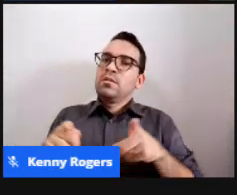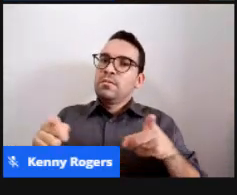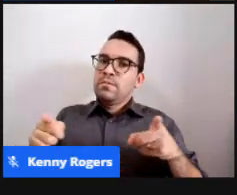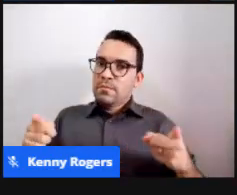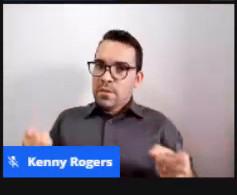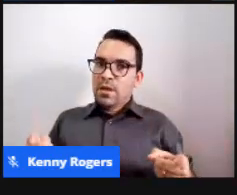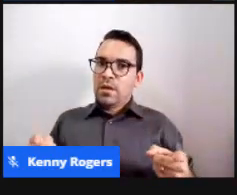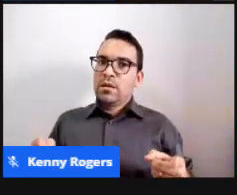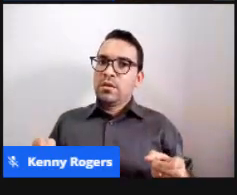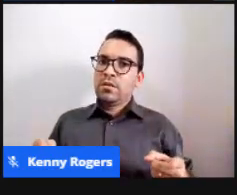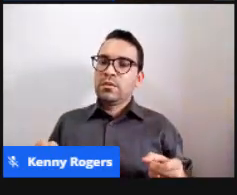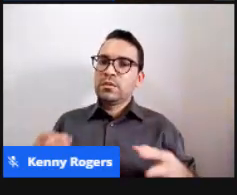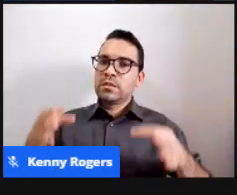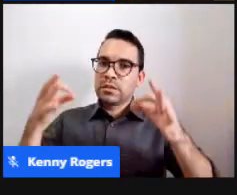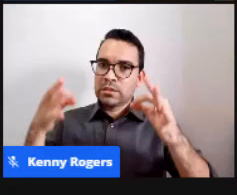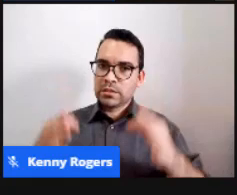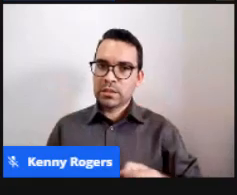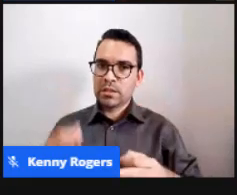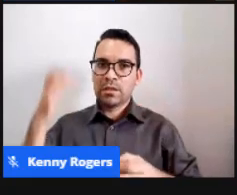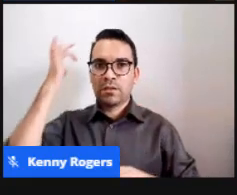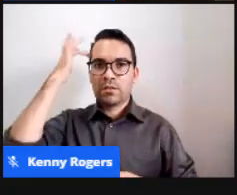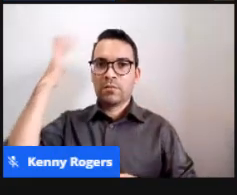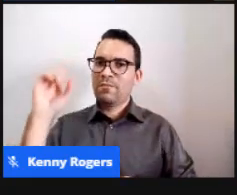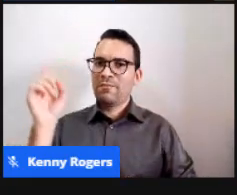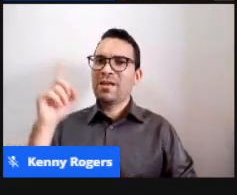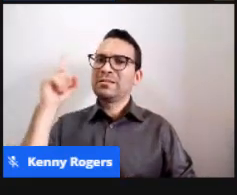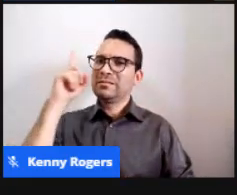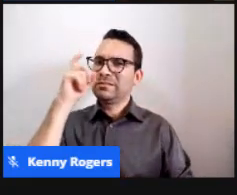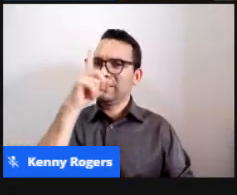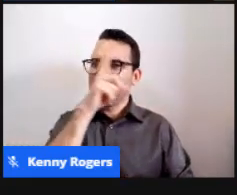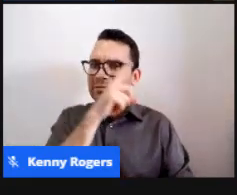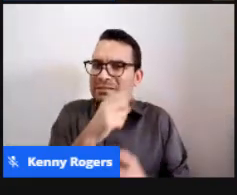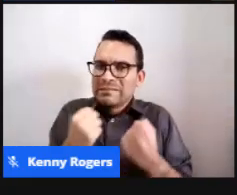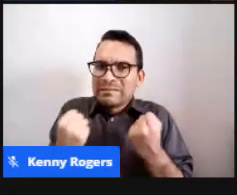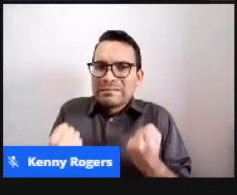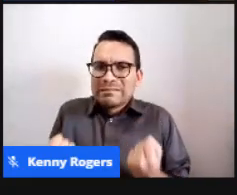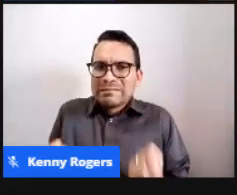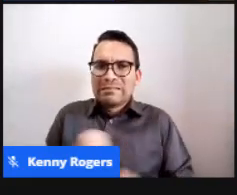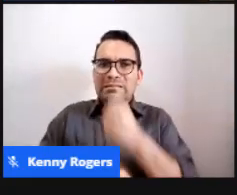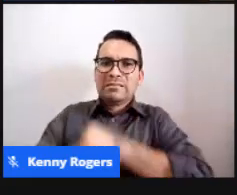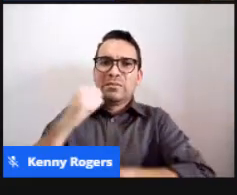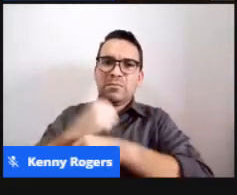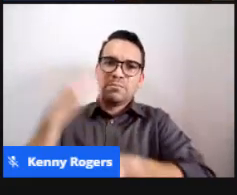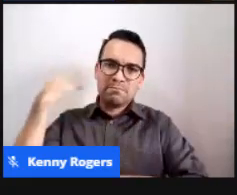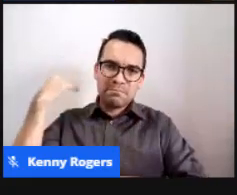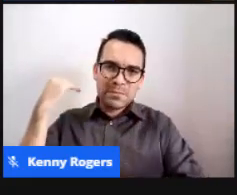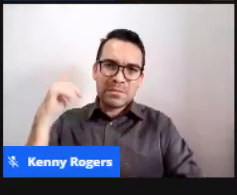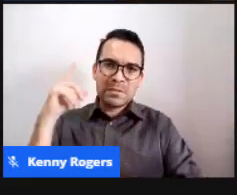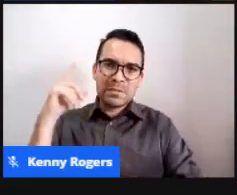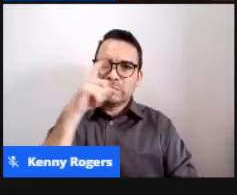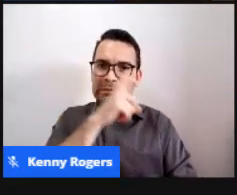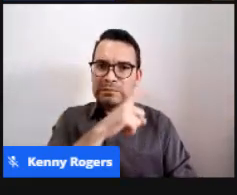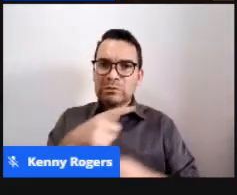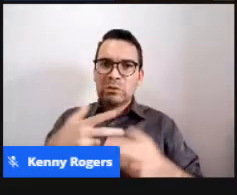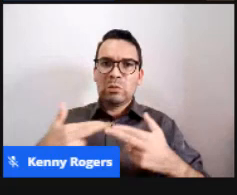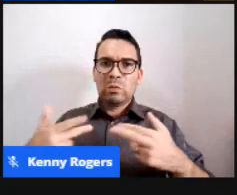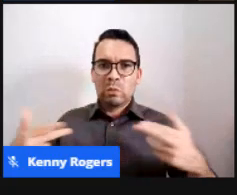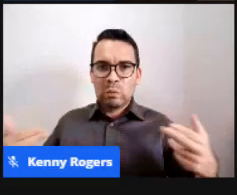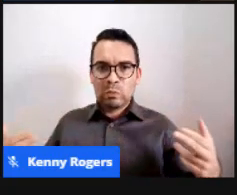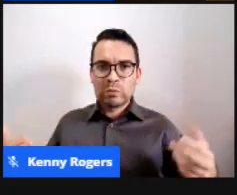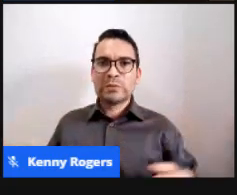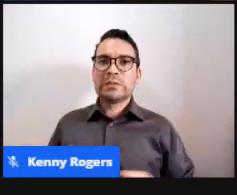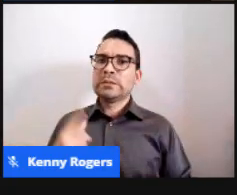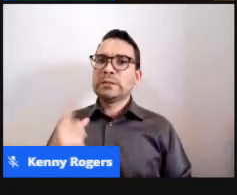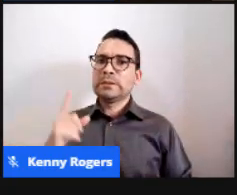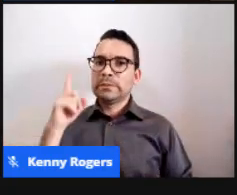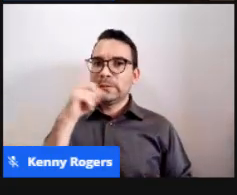para vocês, de como vocês se sobrecarregaram fazendo isso ano passado, e de que agora a gente vai estar com um aluno que ele teve o ano